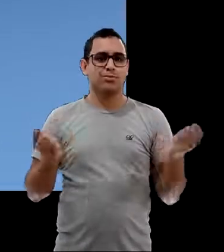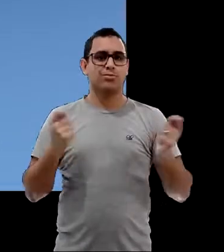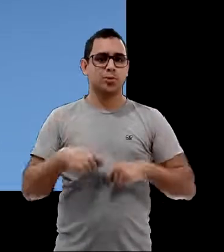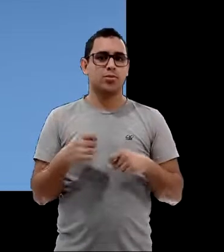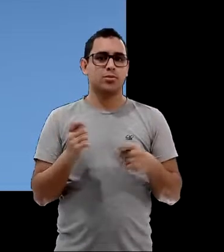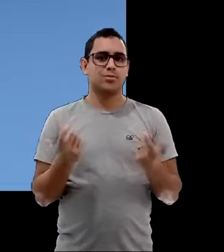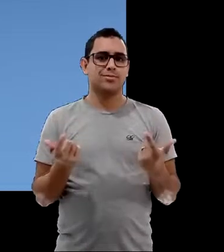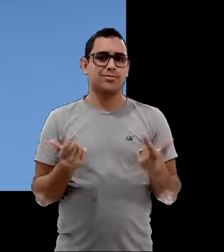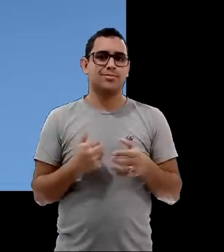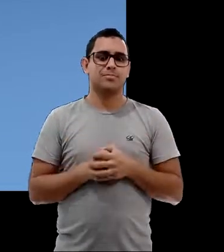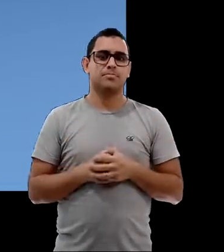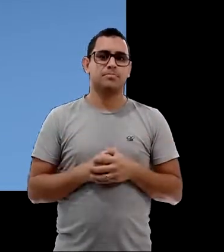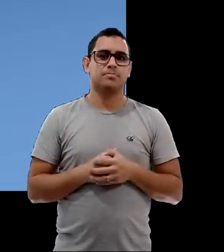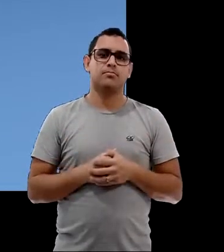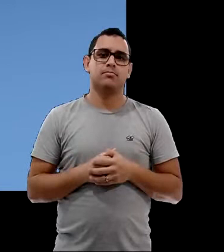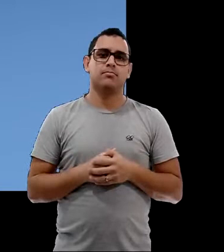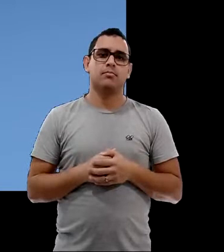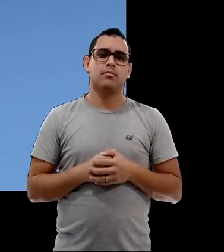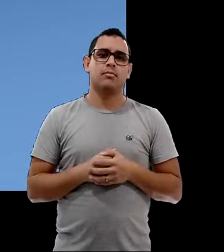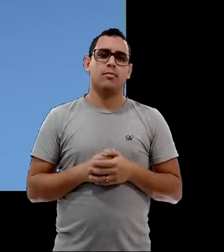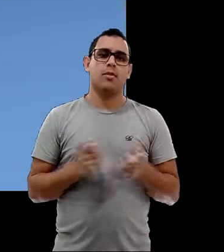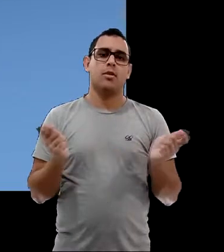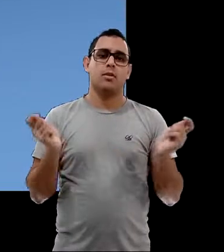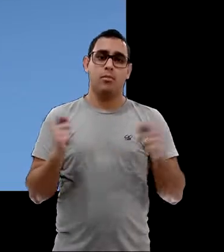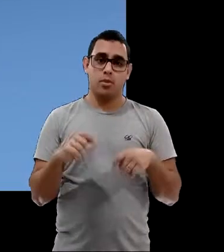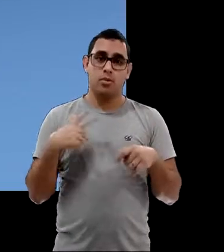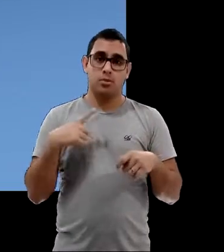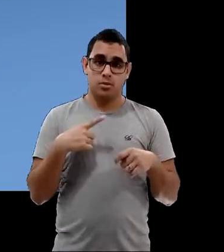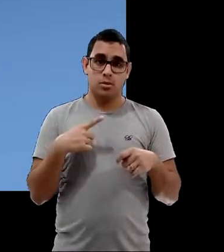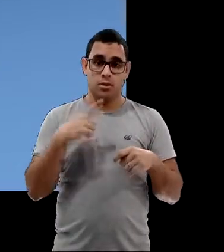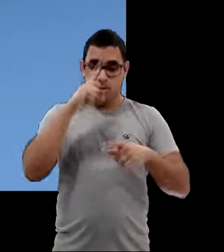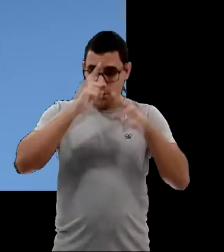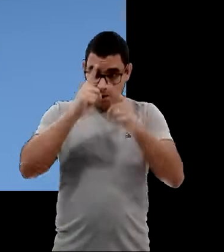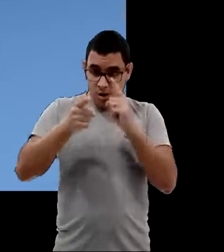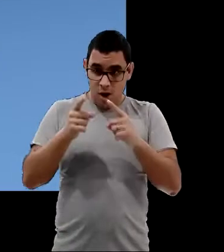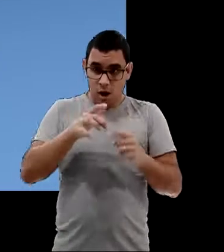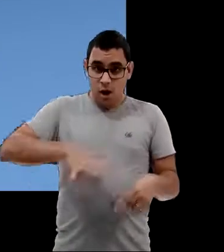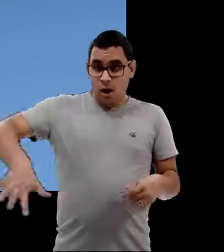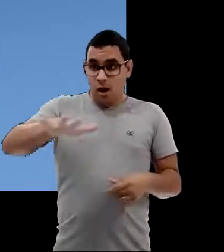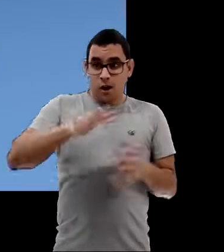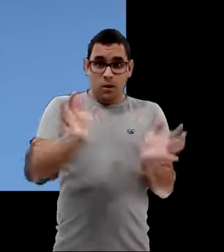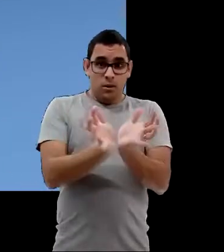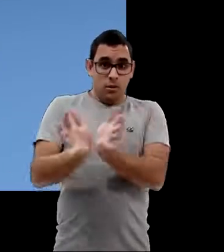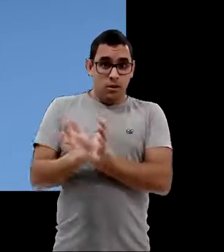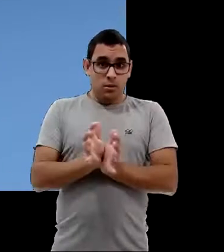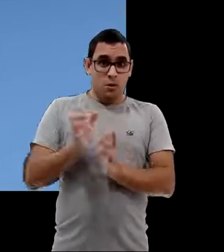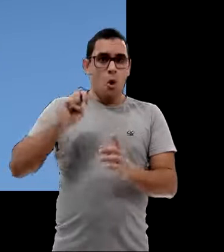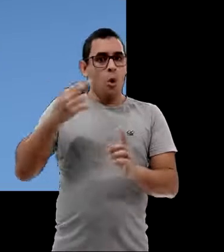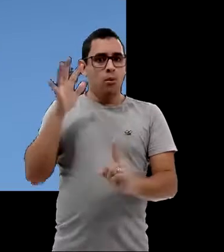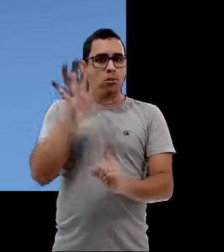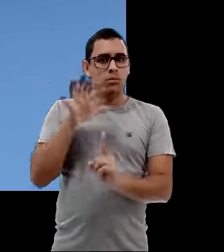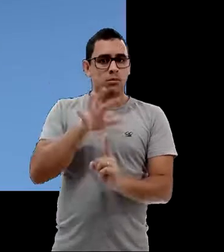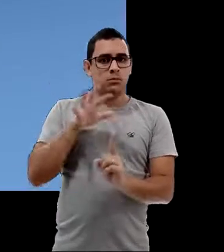mando, o poder que estabelece o resto da sociedade deve fazer